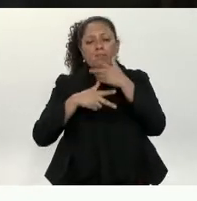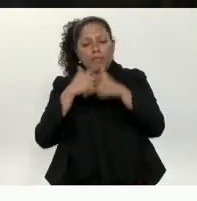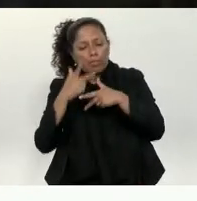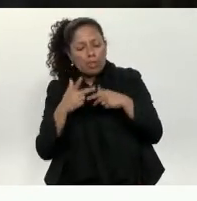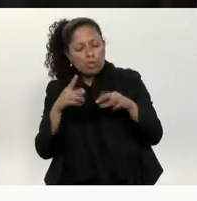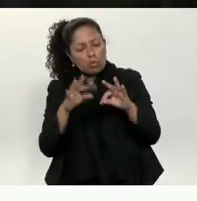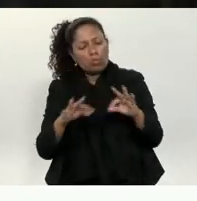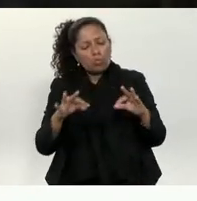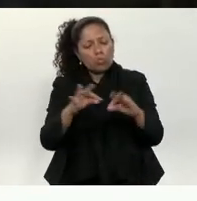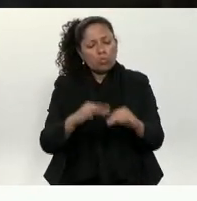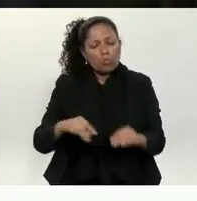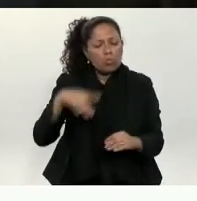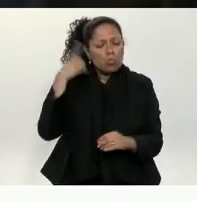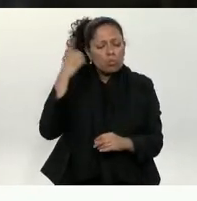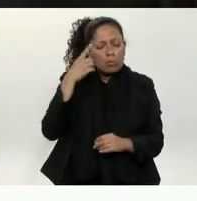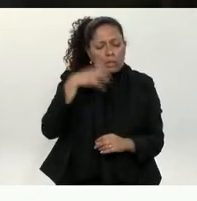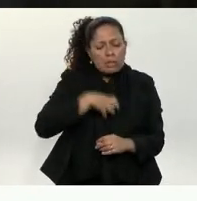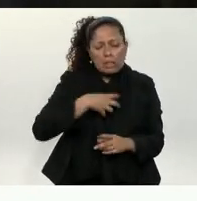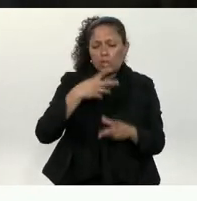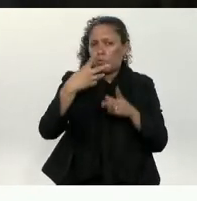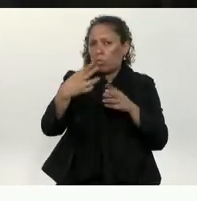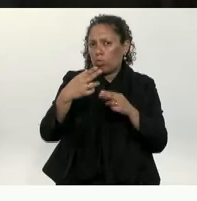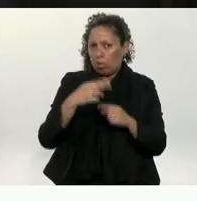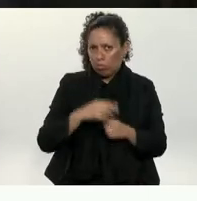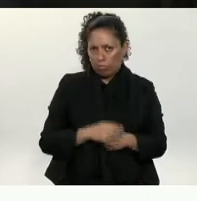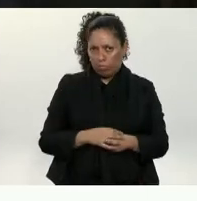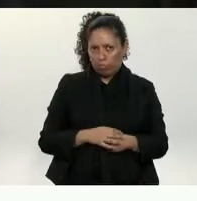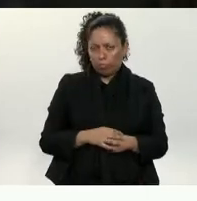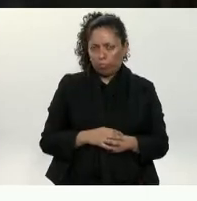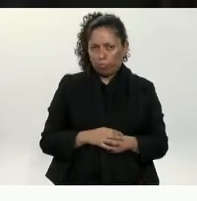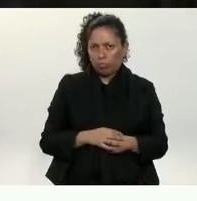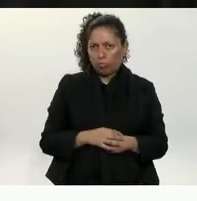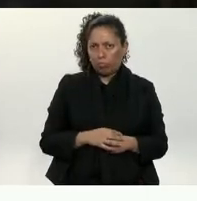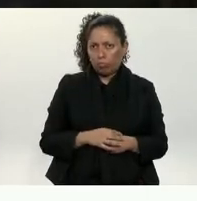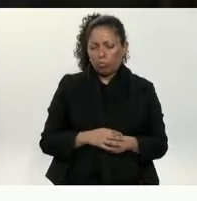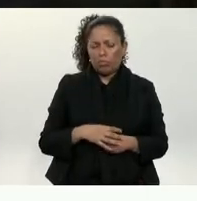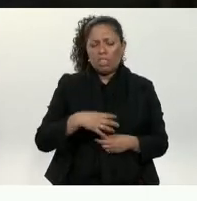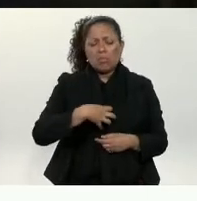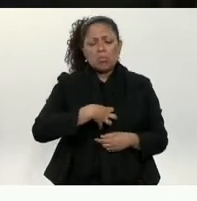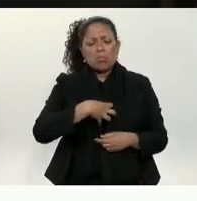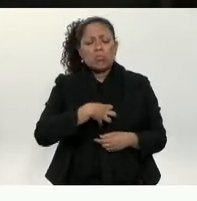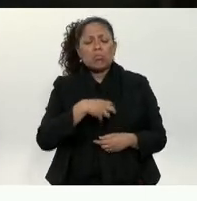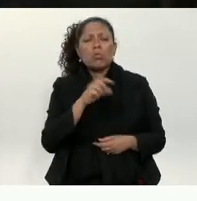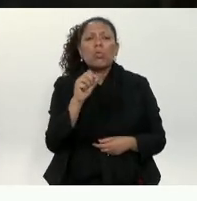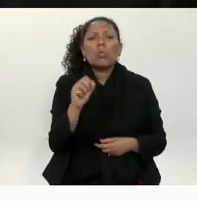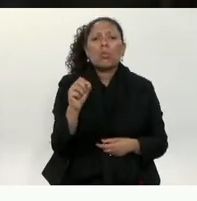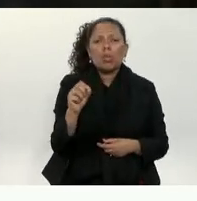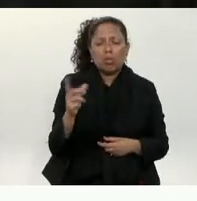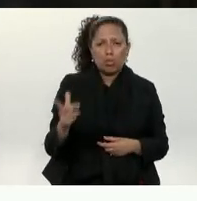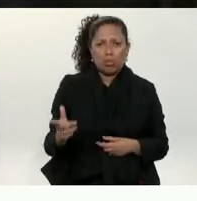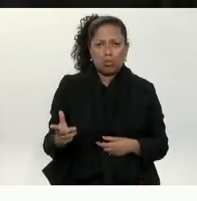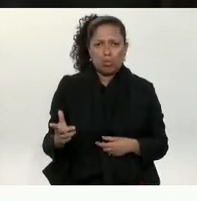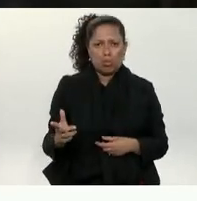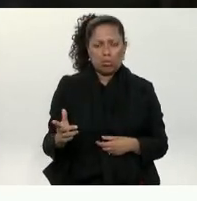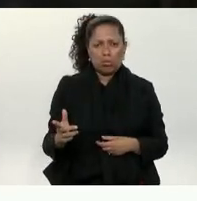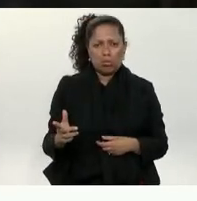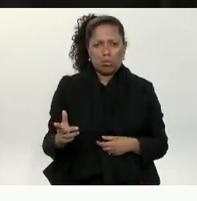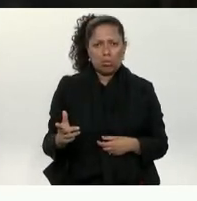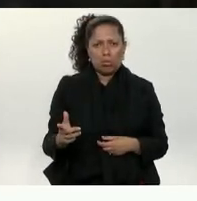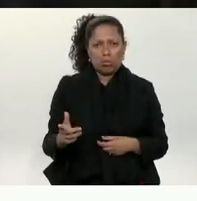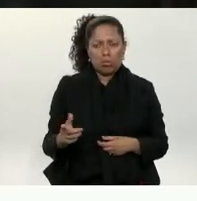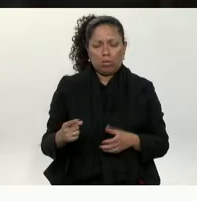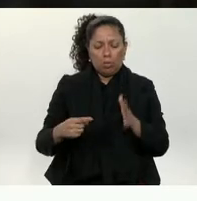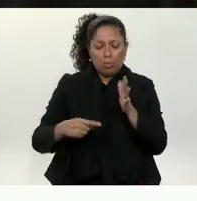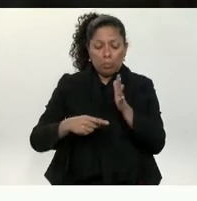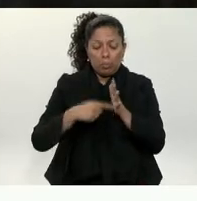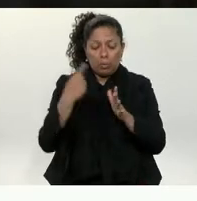tendo o mesmo sentimento que Vossa Excelência, que é um sentimento que, primeiro,